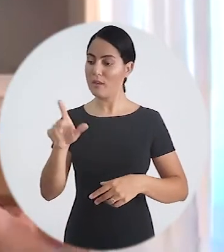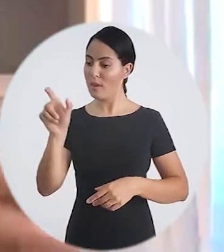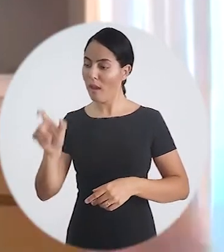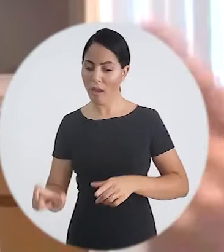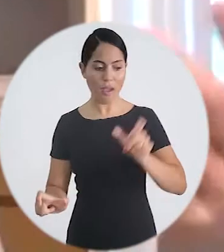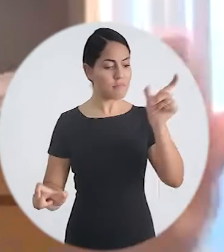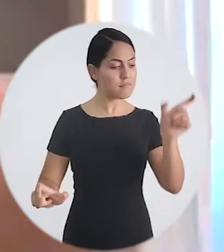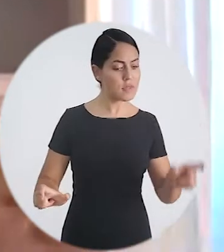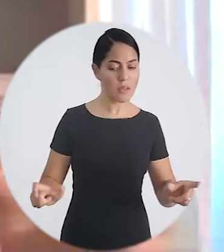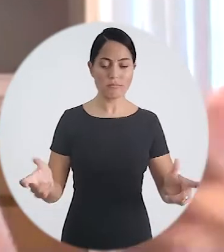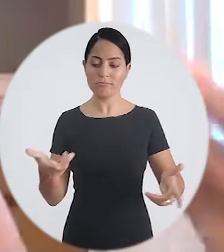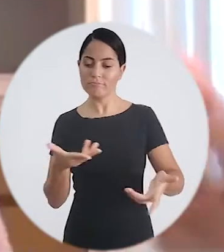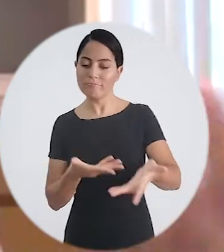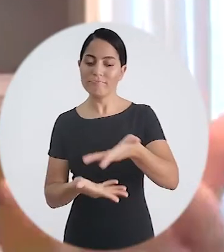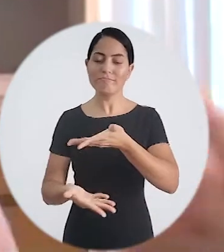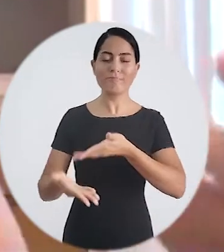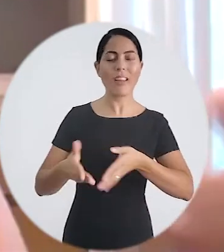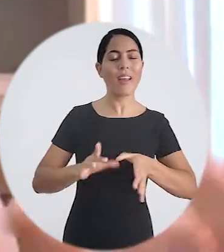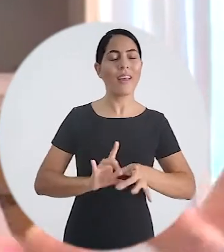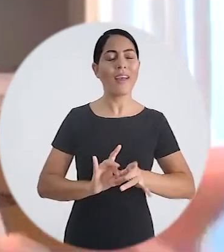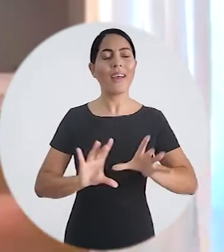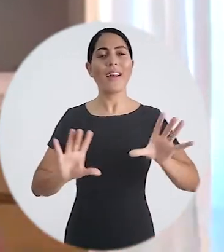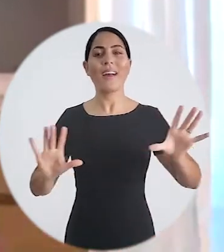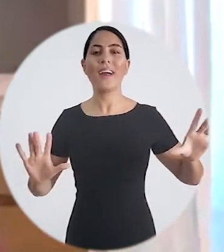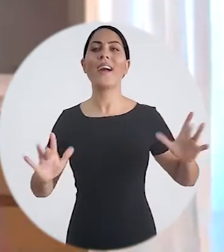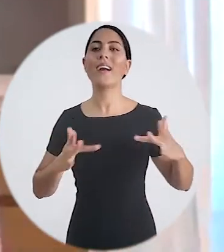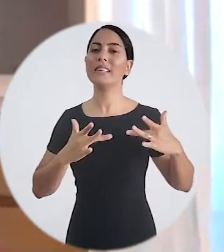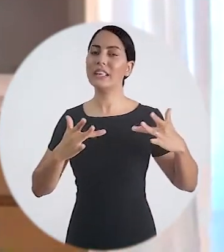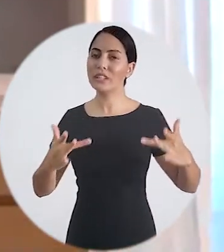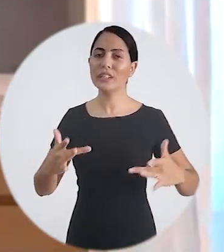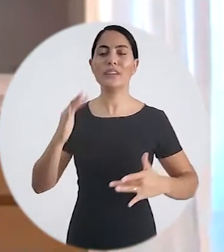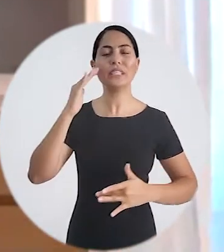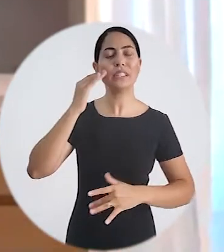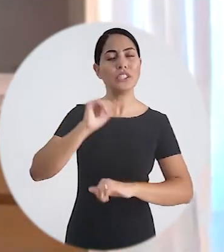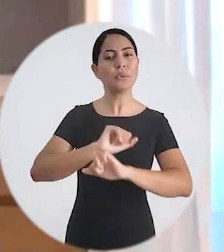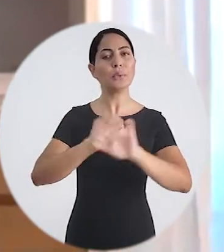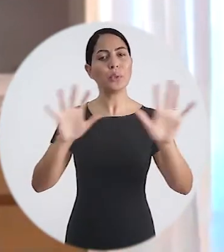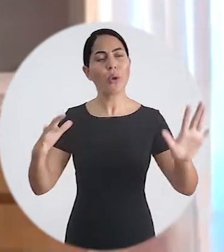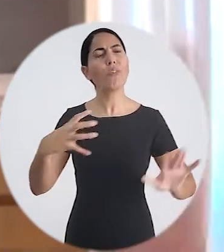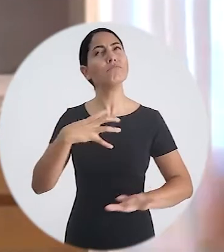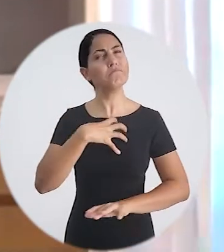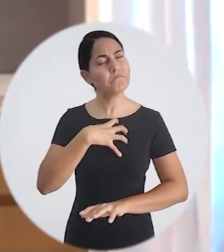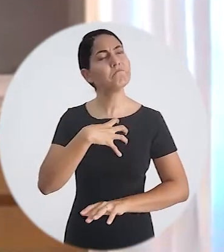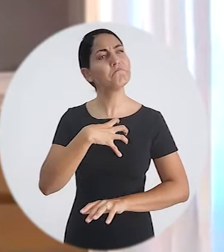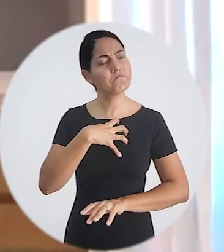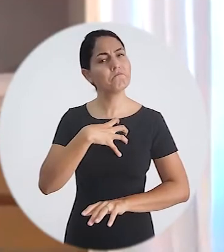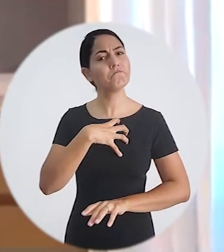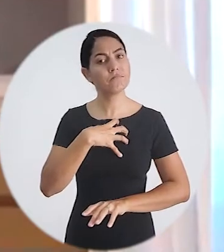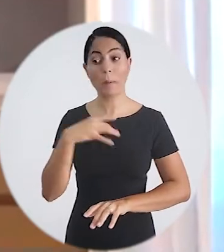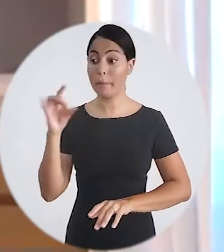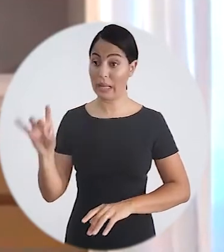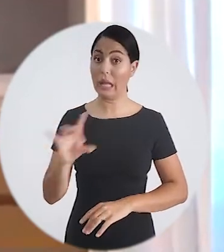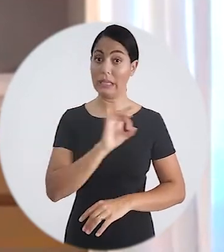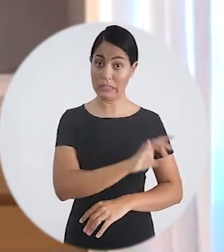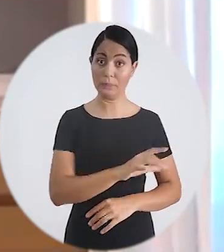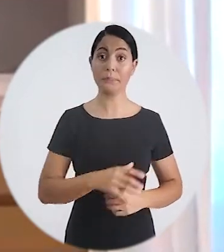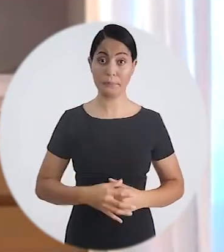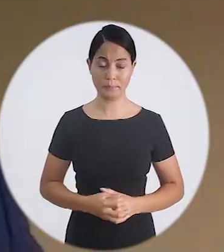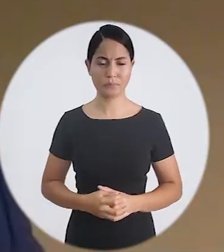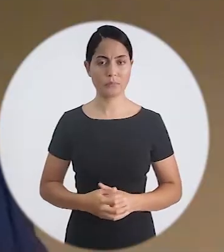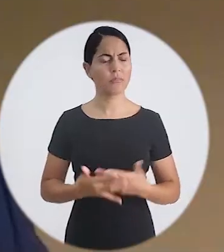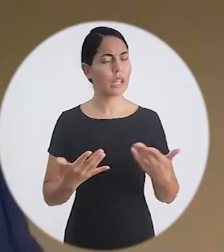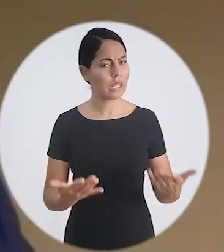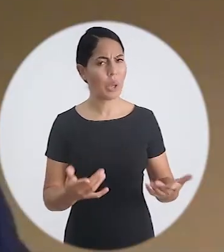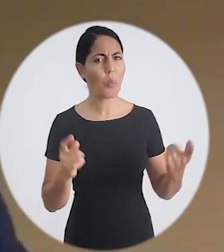mais disponíveis para se engajar no processo de diálogo e chegar num entendimento que possa fazer sentido de parte a